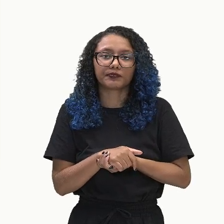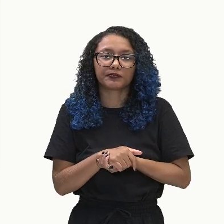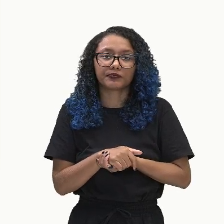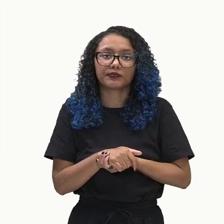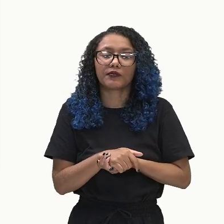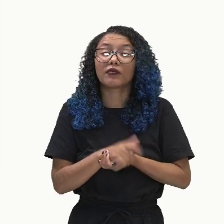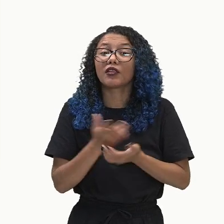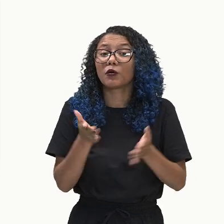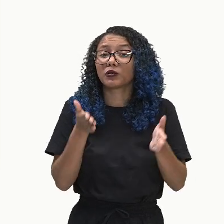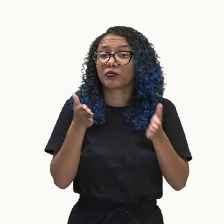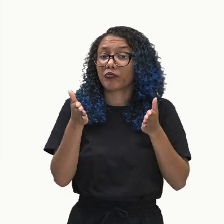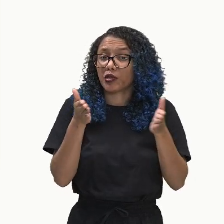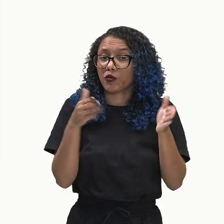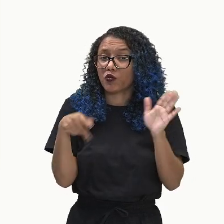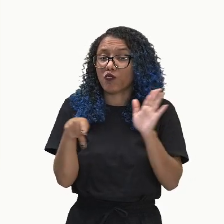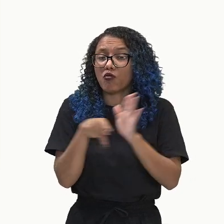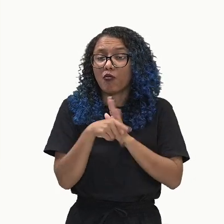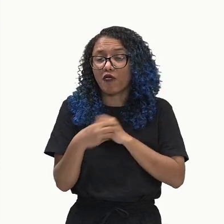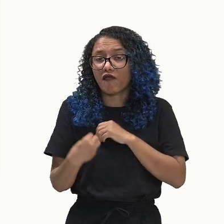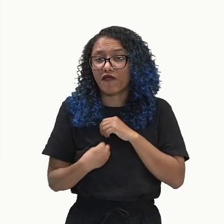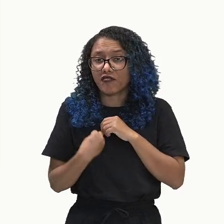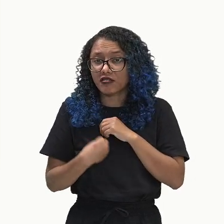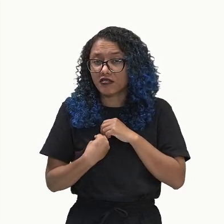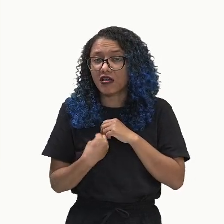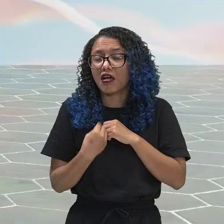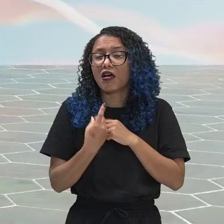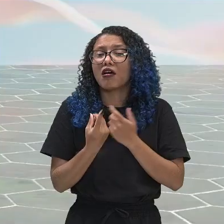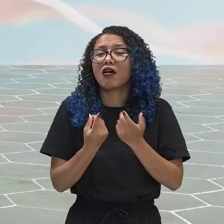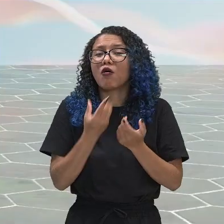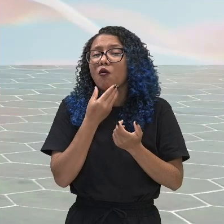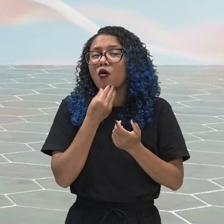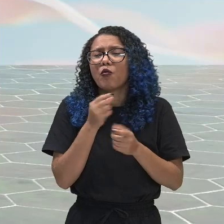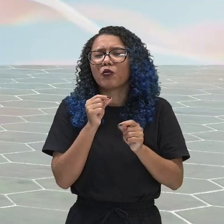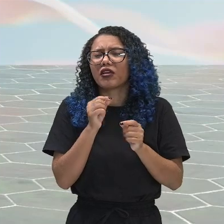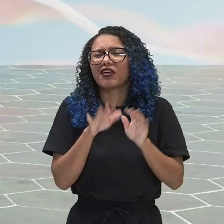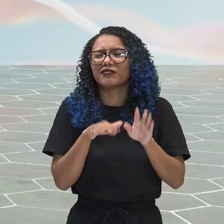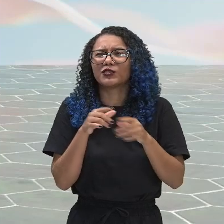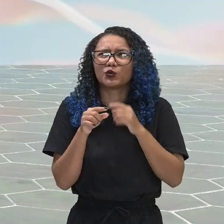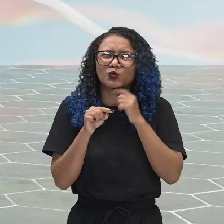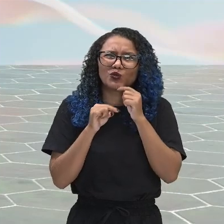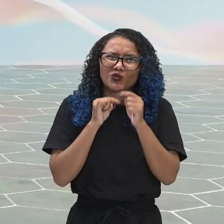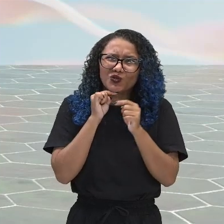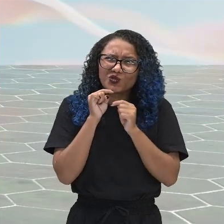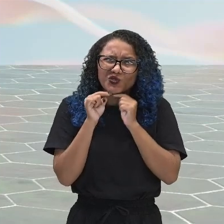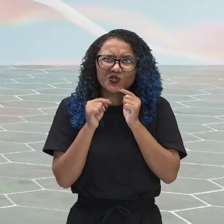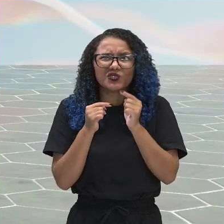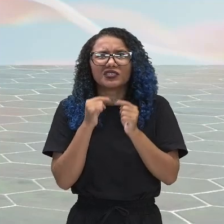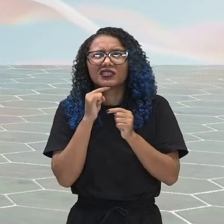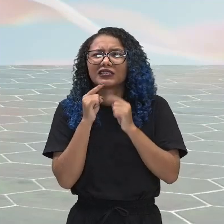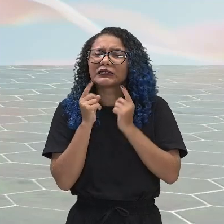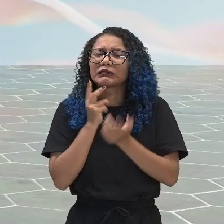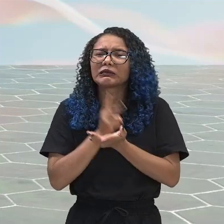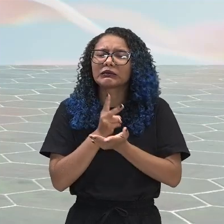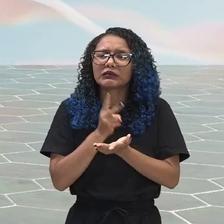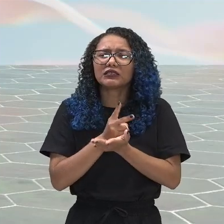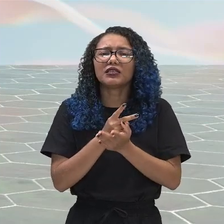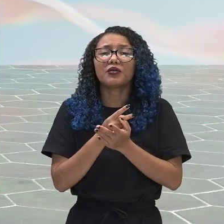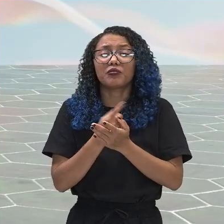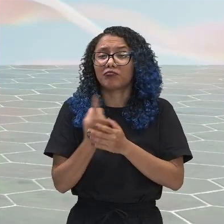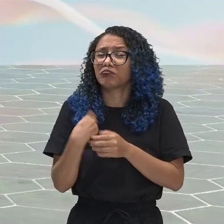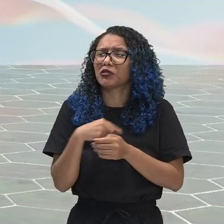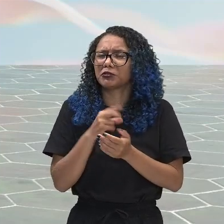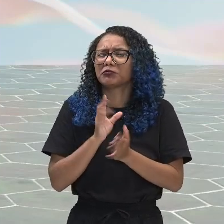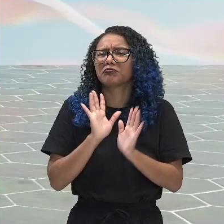da vida do homem causa muitas dúvidas, né? Todos nós tivemos essa fase de